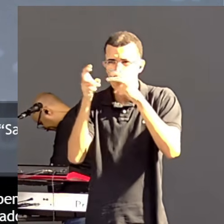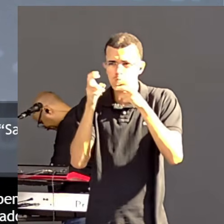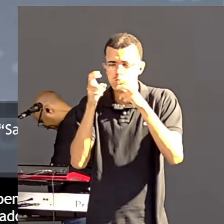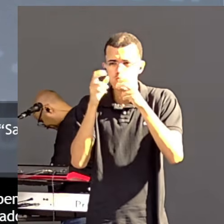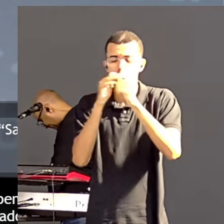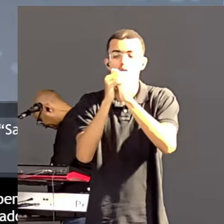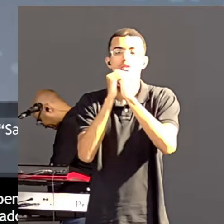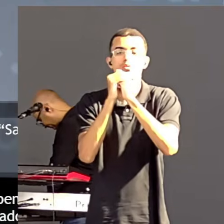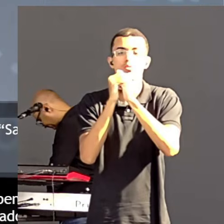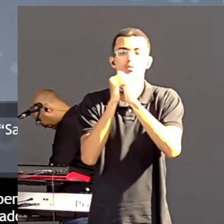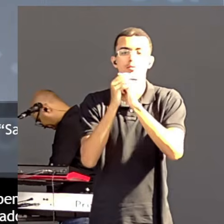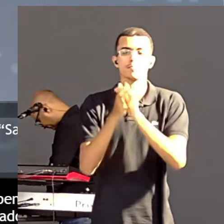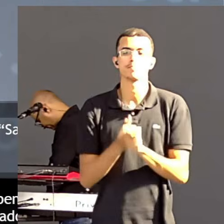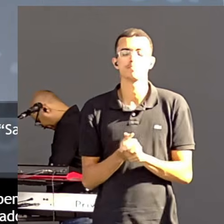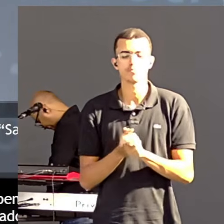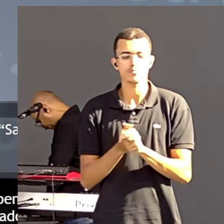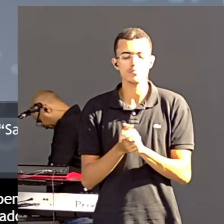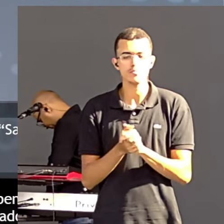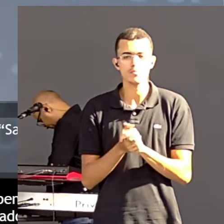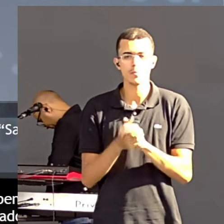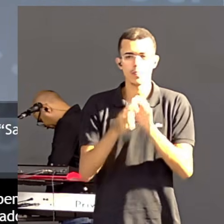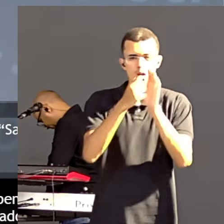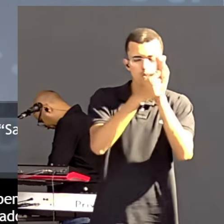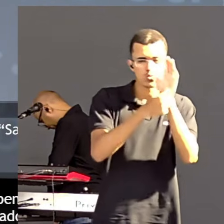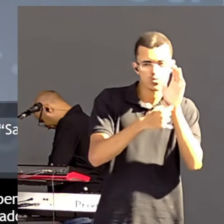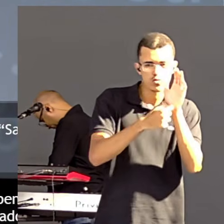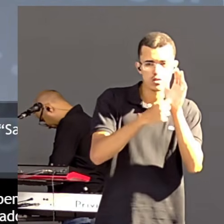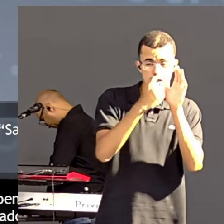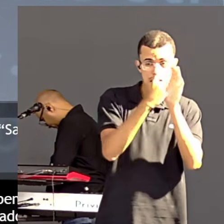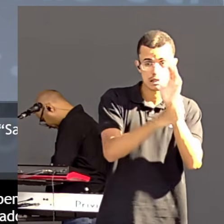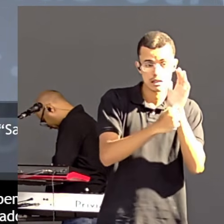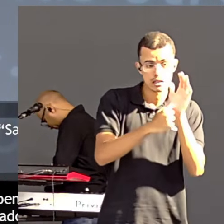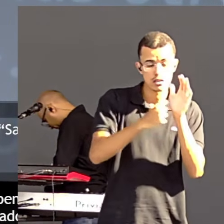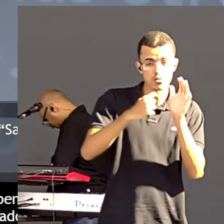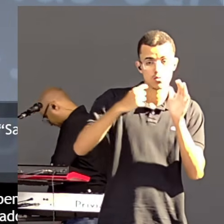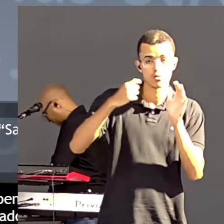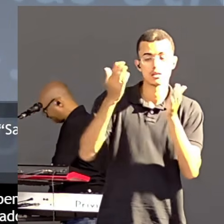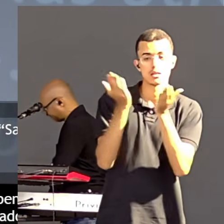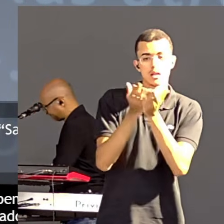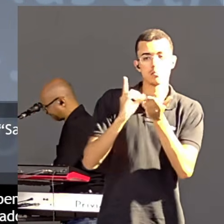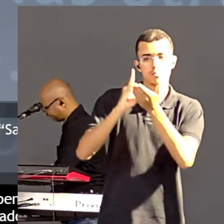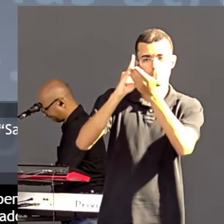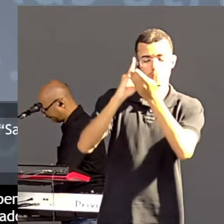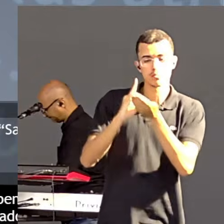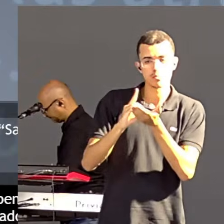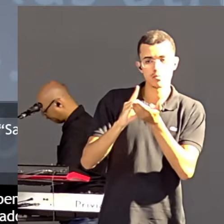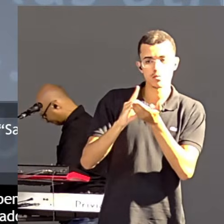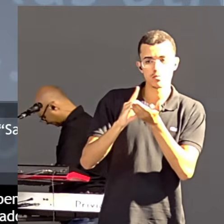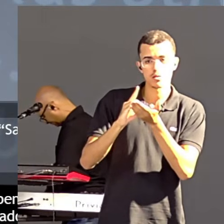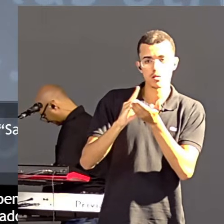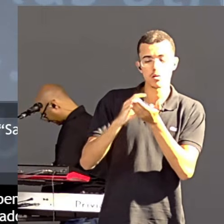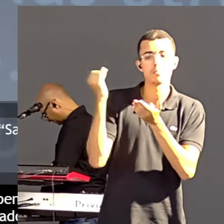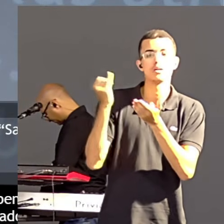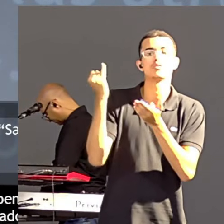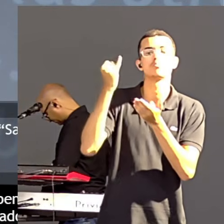Vigiem e orem. Esse é um dos versículos da Bíblia, irmãos, mais erroneamente citado.